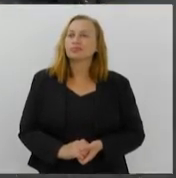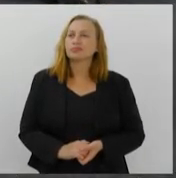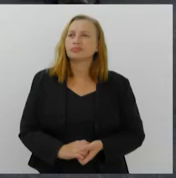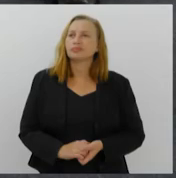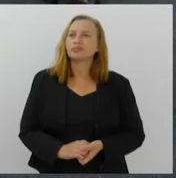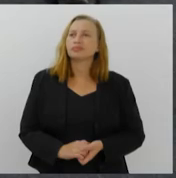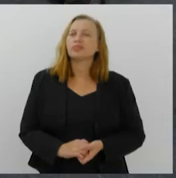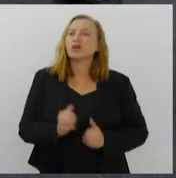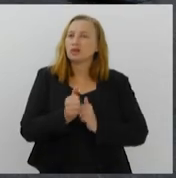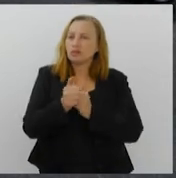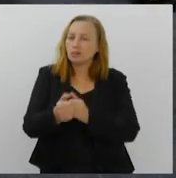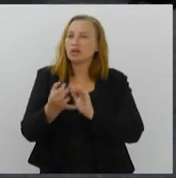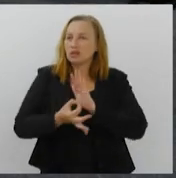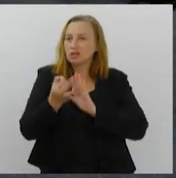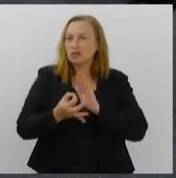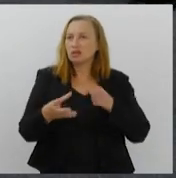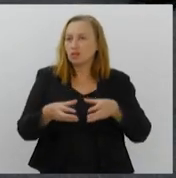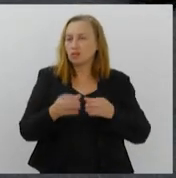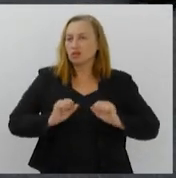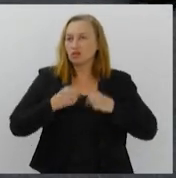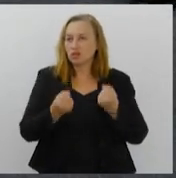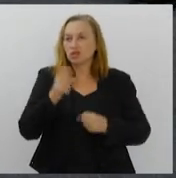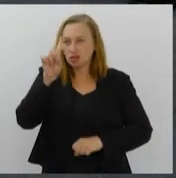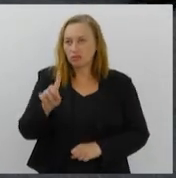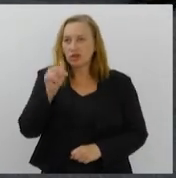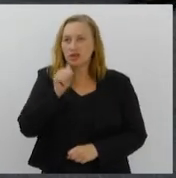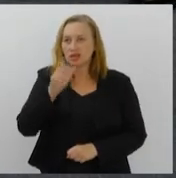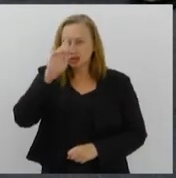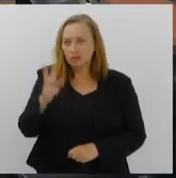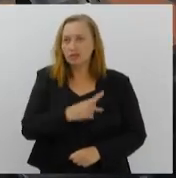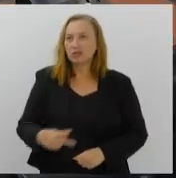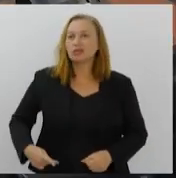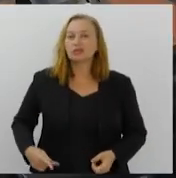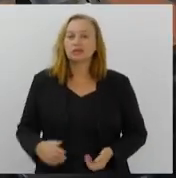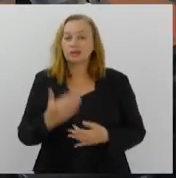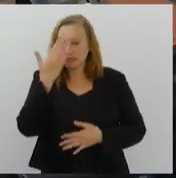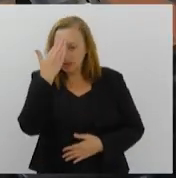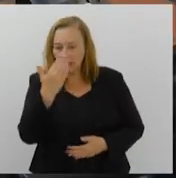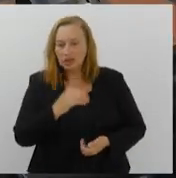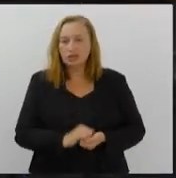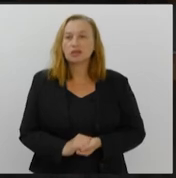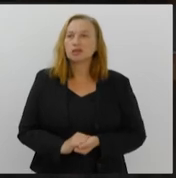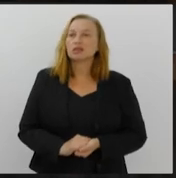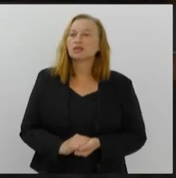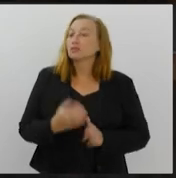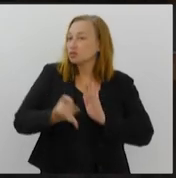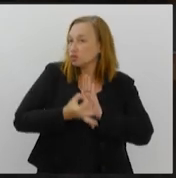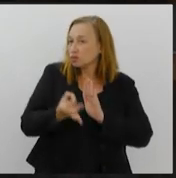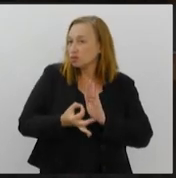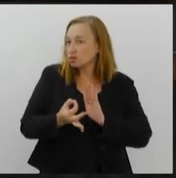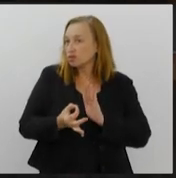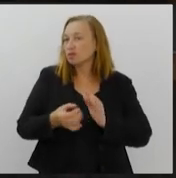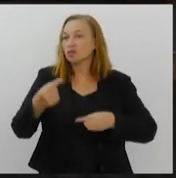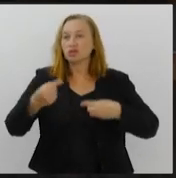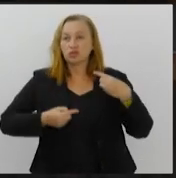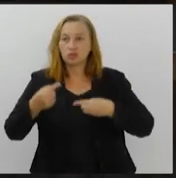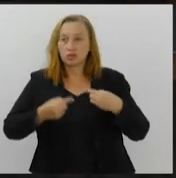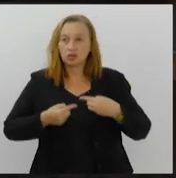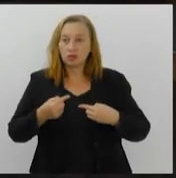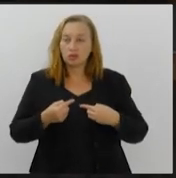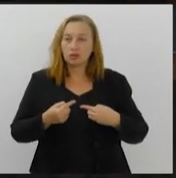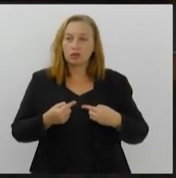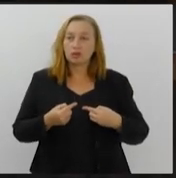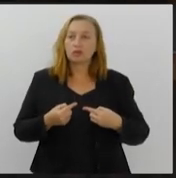aí. Sigo o parecer da Comissão de Defesa dos Direitos da Mulher, senhora presidenta. Obrigada. Com os pareceres emitidos em discussão,